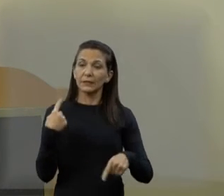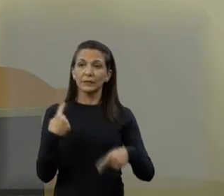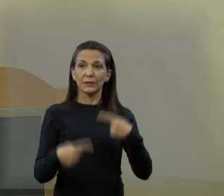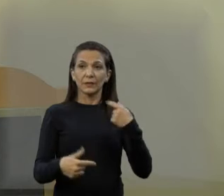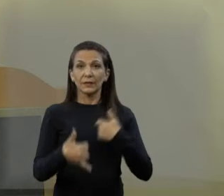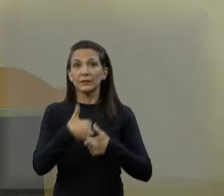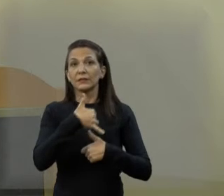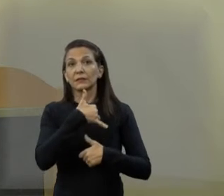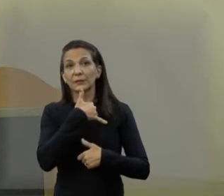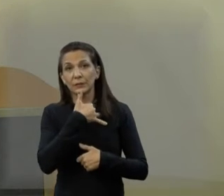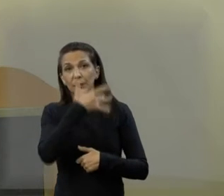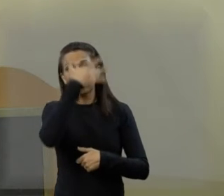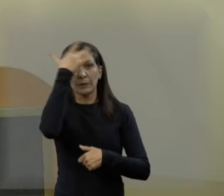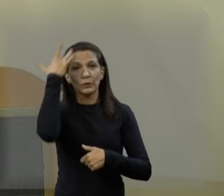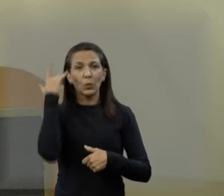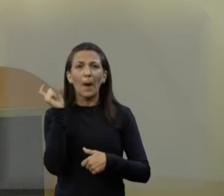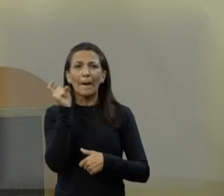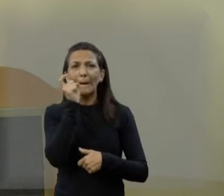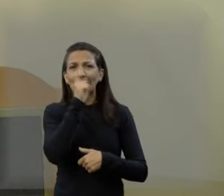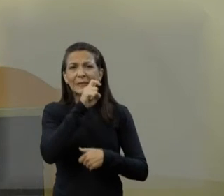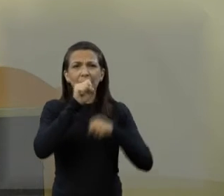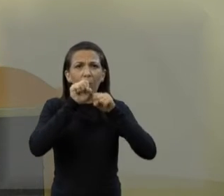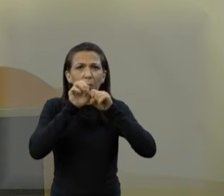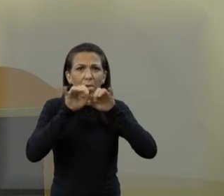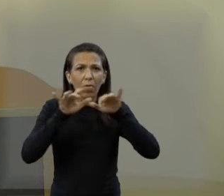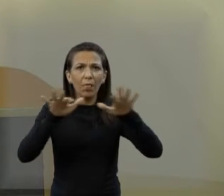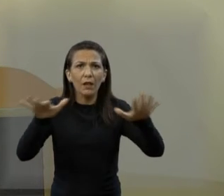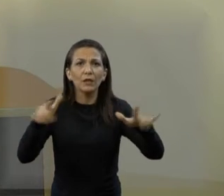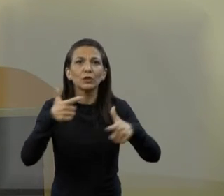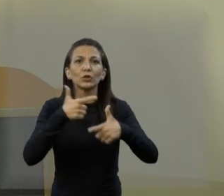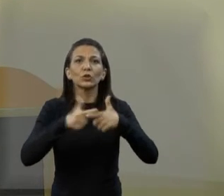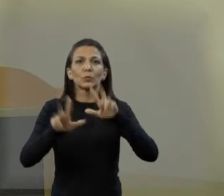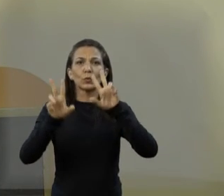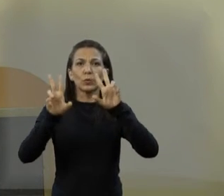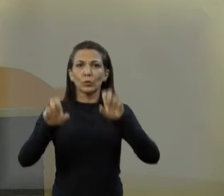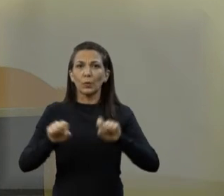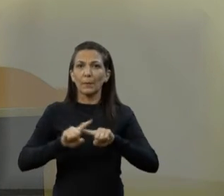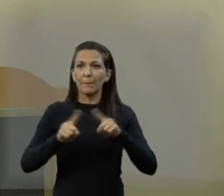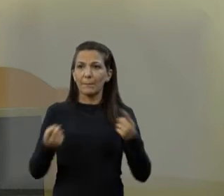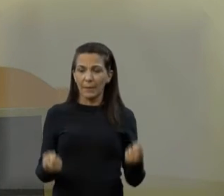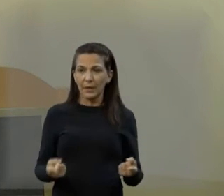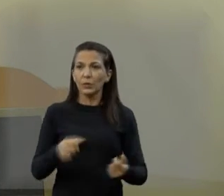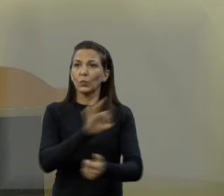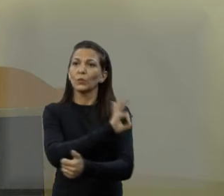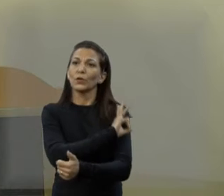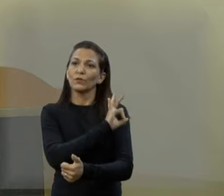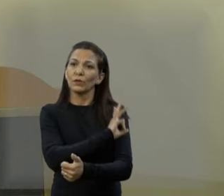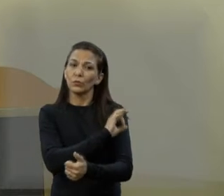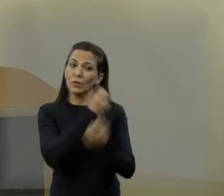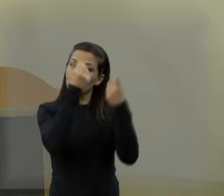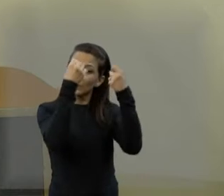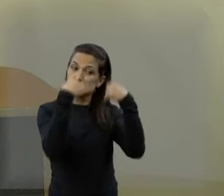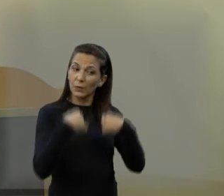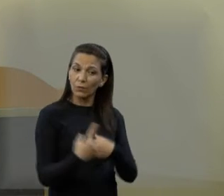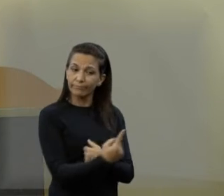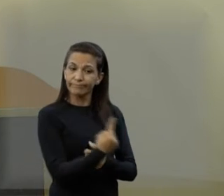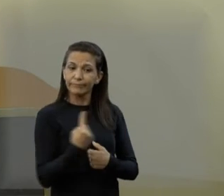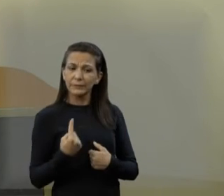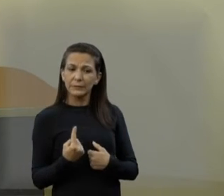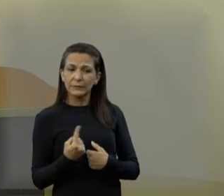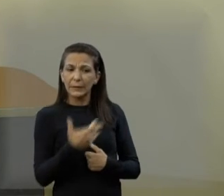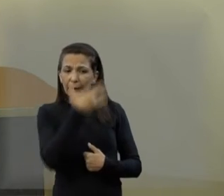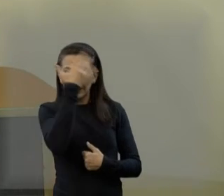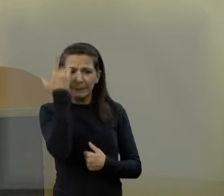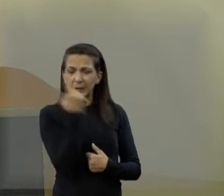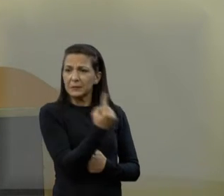muito triste ver pessoas espalhando mentiras a respeito desse projeto mas quando a prefeitura veio aqui explicar onde estava